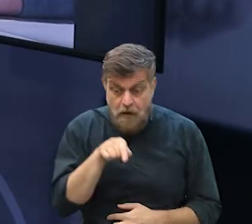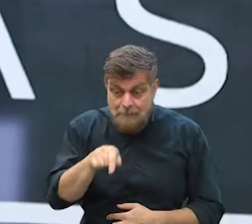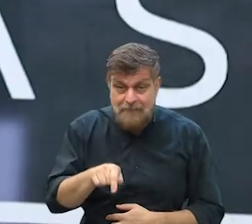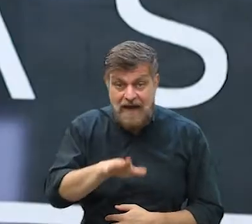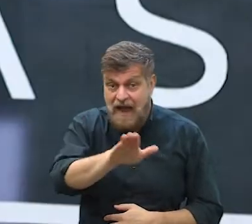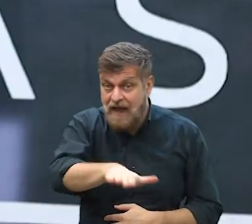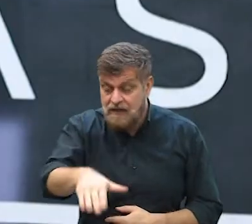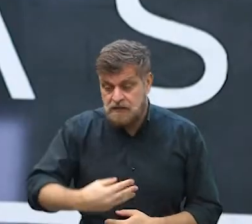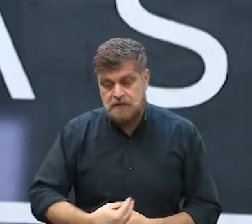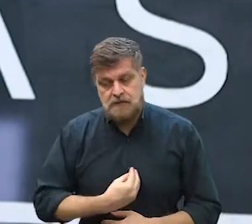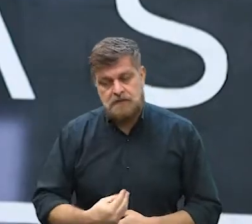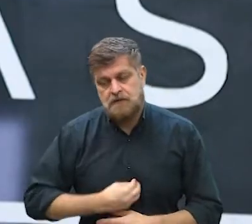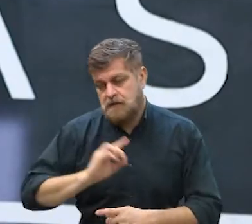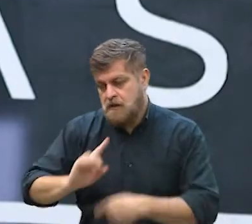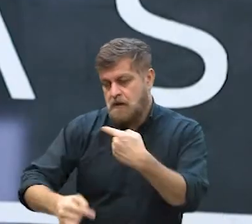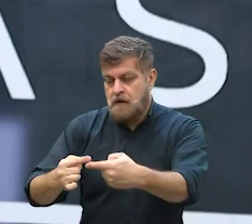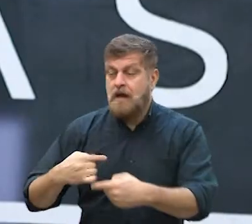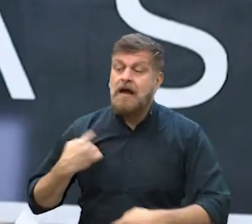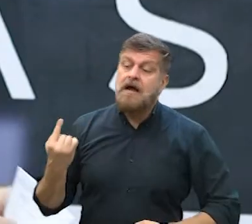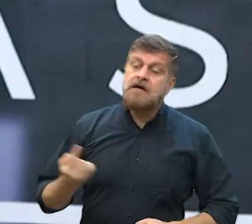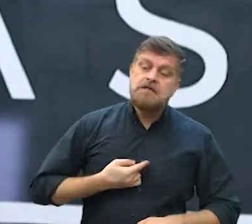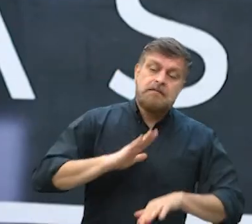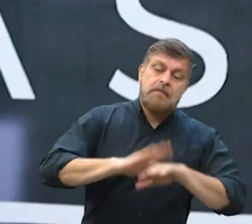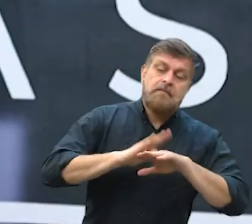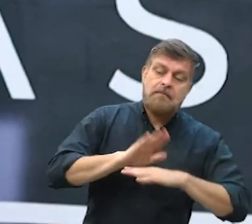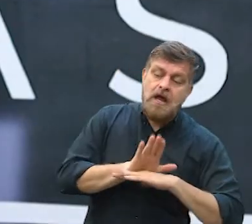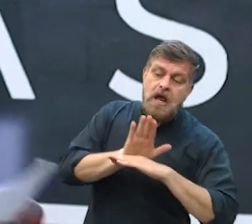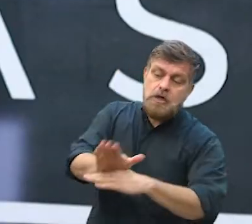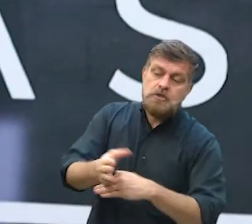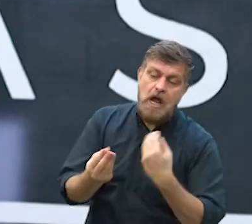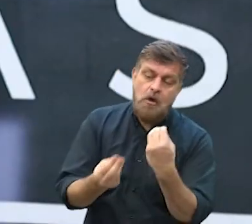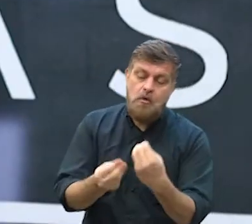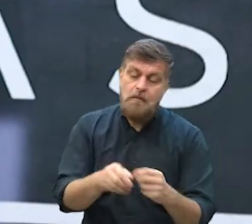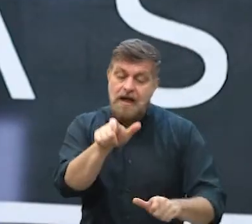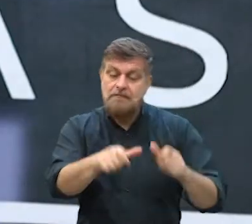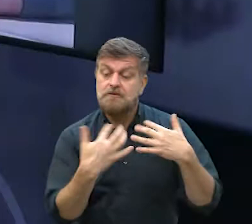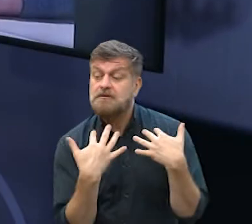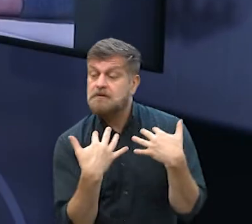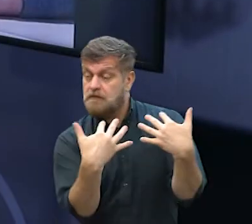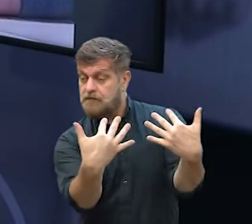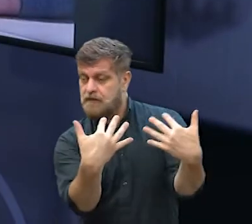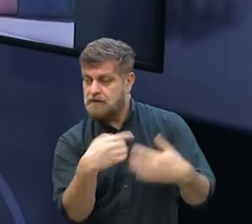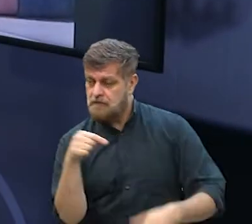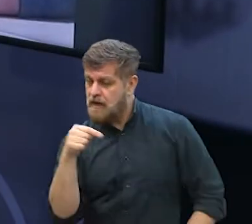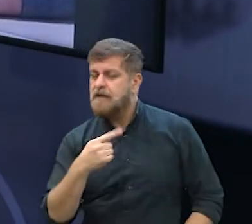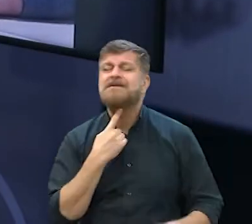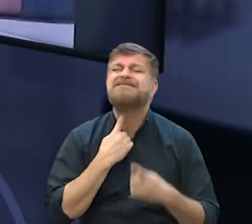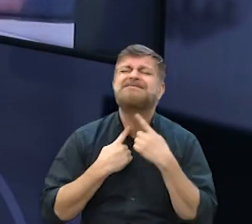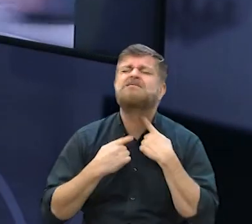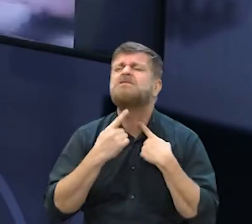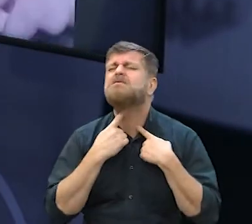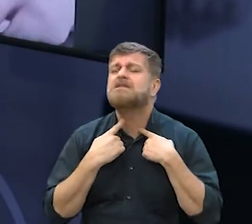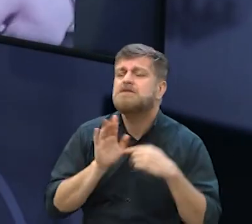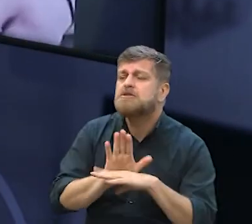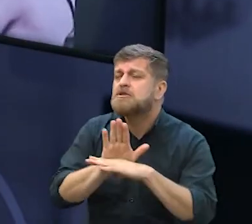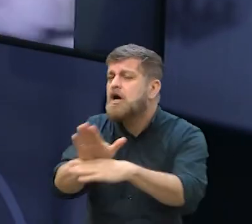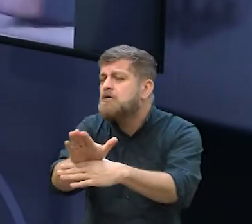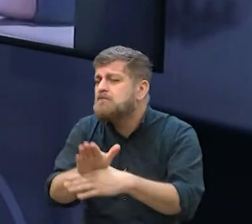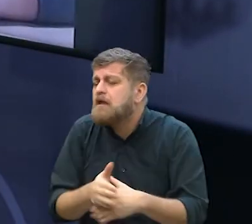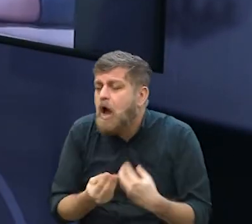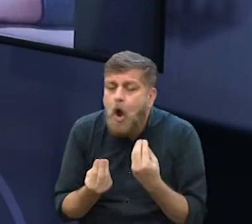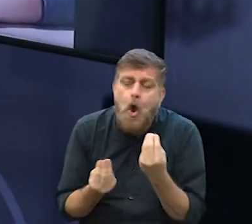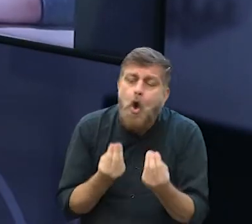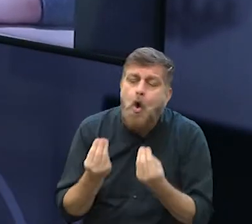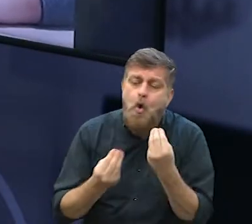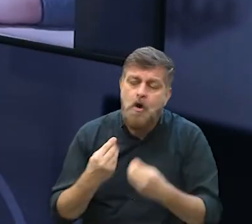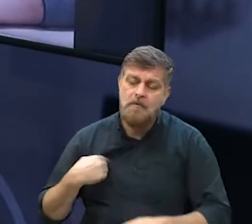muito. E a gente pode ajudar também, Tatiane, a pessoa que está ouvindo, que está assistindo, ela pode ajudar com o que ela tem em casa. O que a